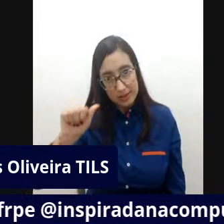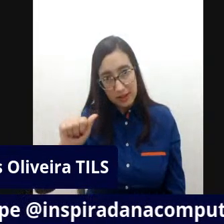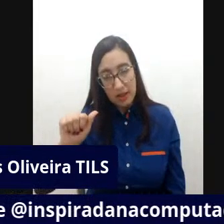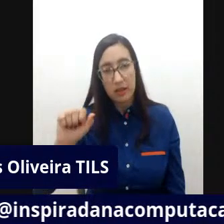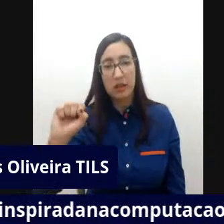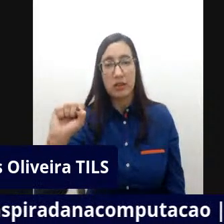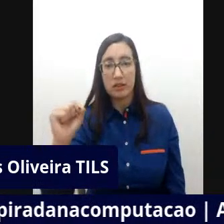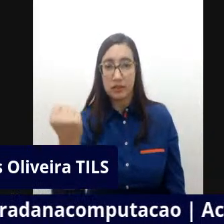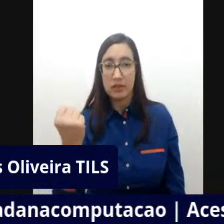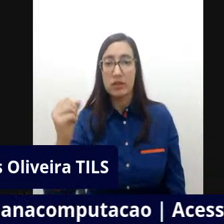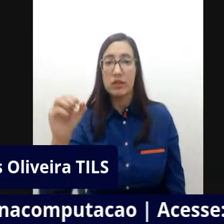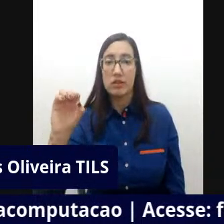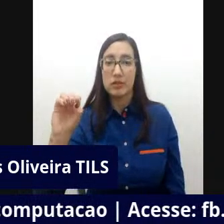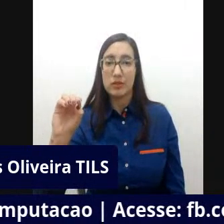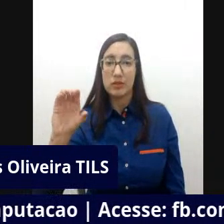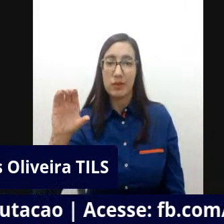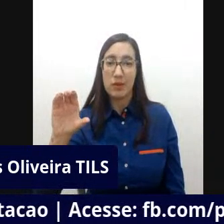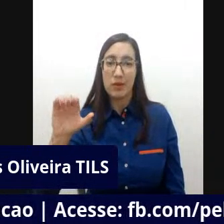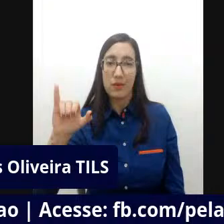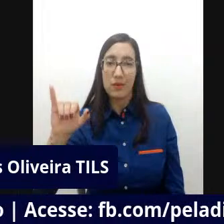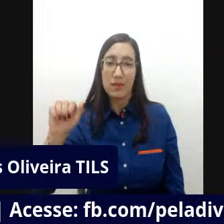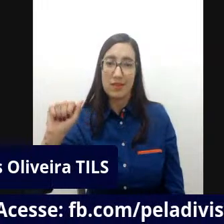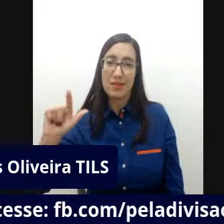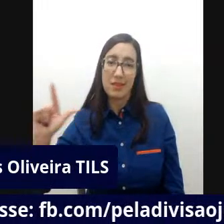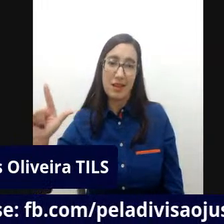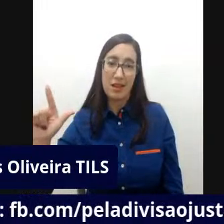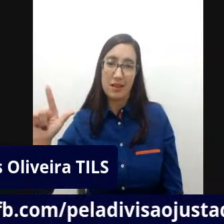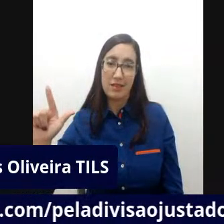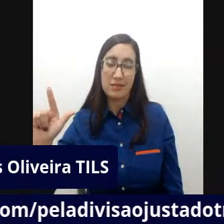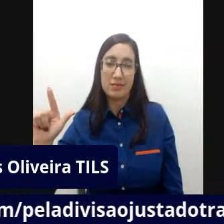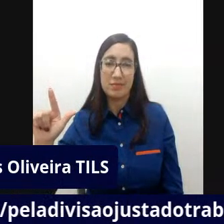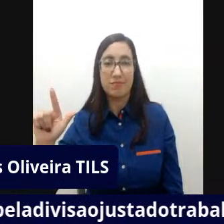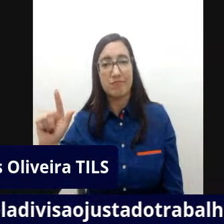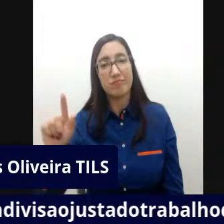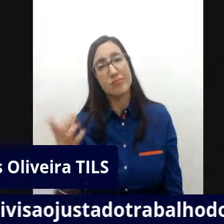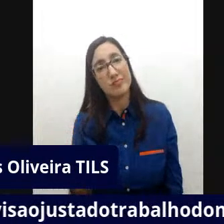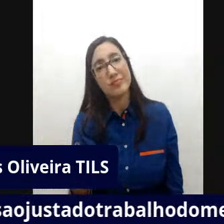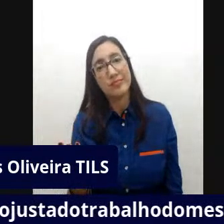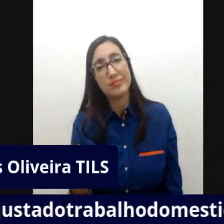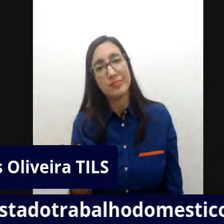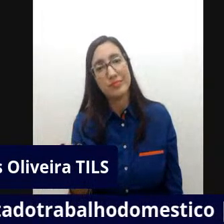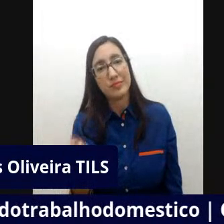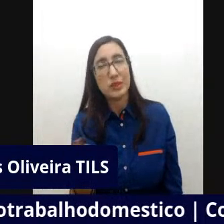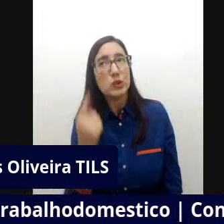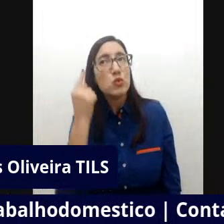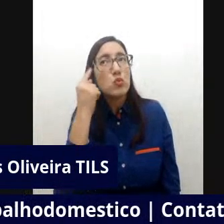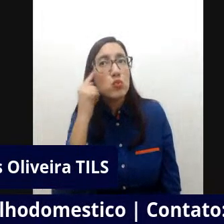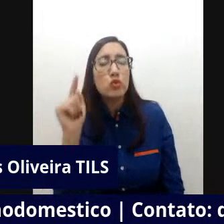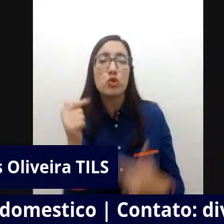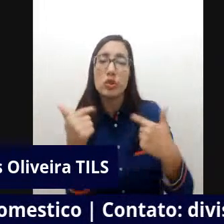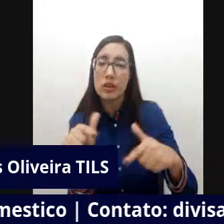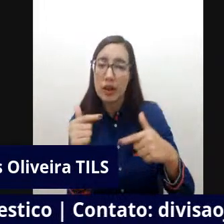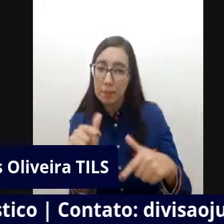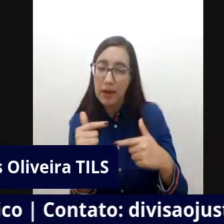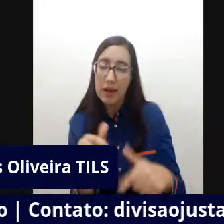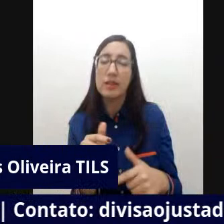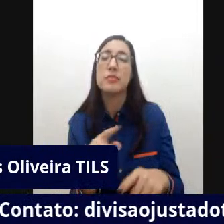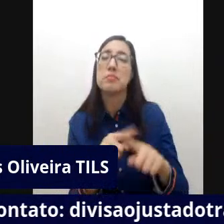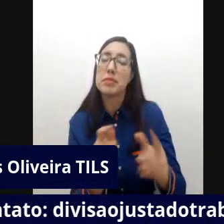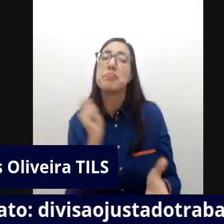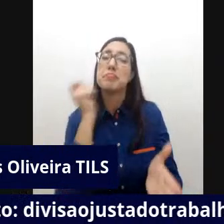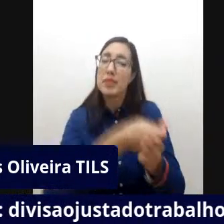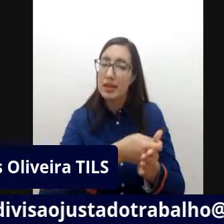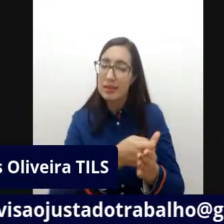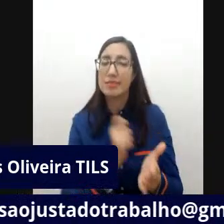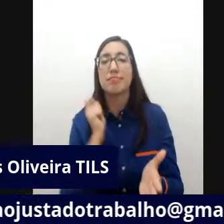tenha direito a ter pelo menos um dia de trabalho numa casa, mas que tenha, sim, um contrato firmado. Essa